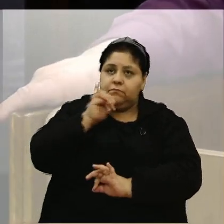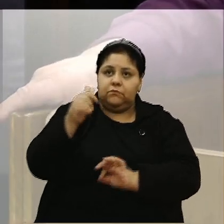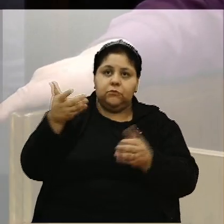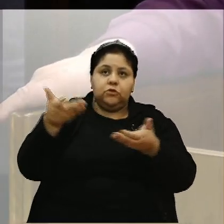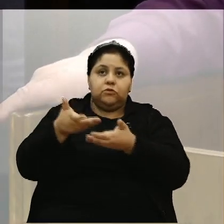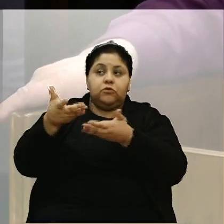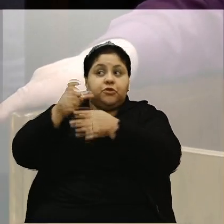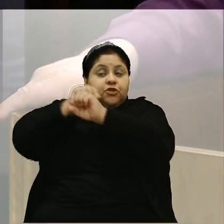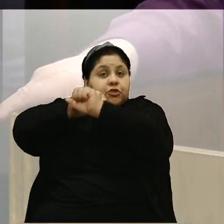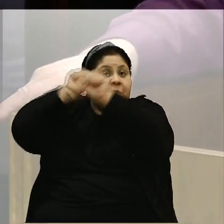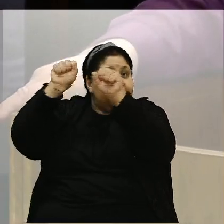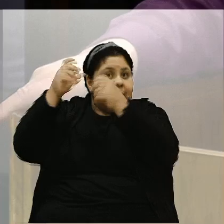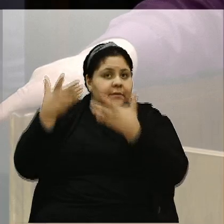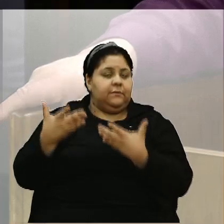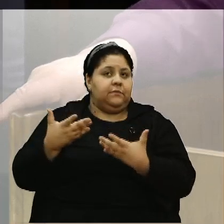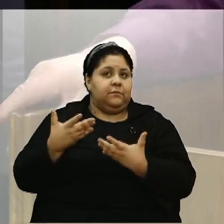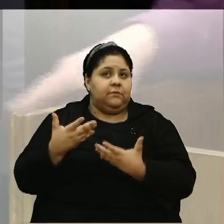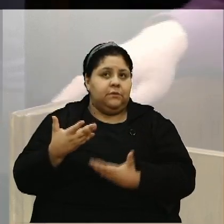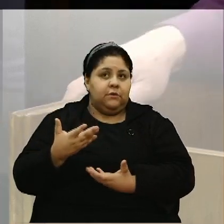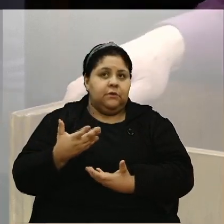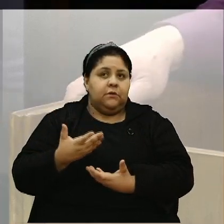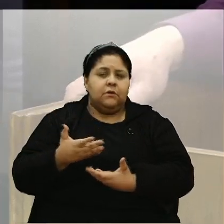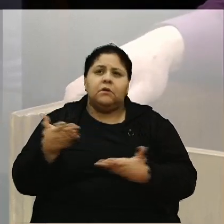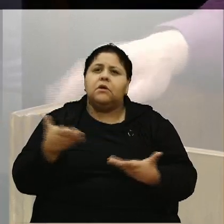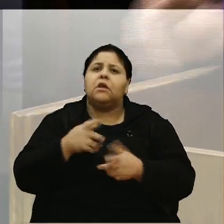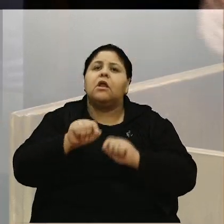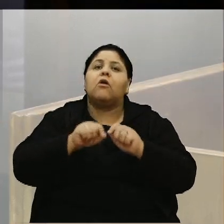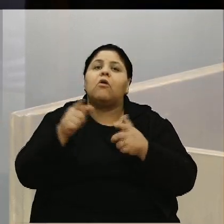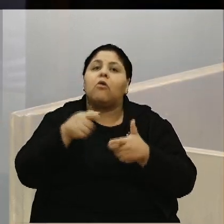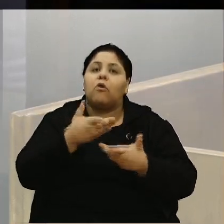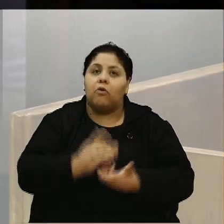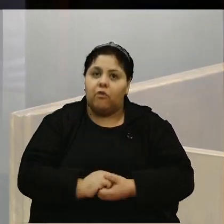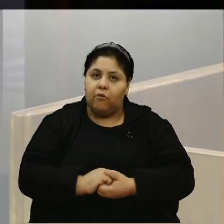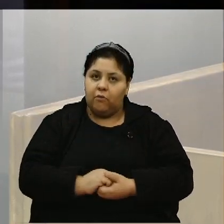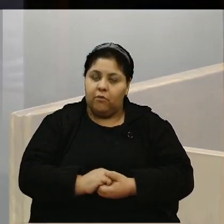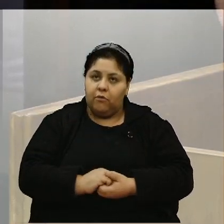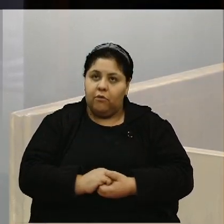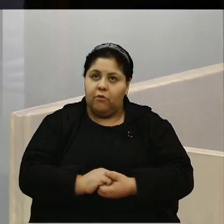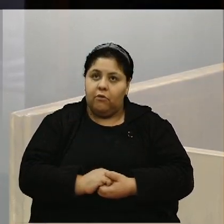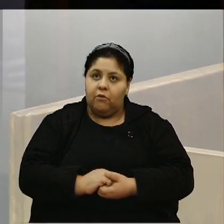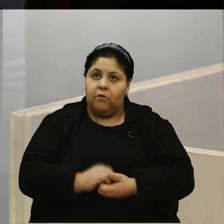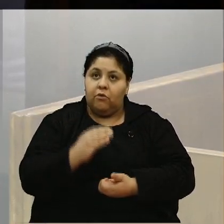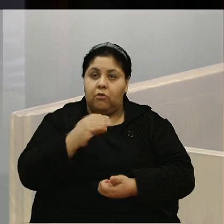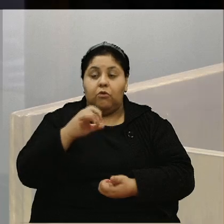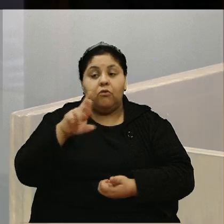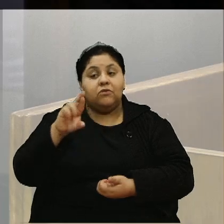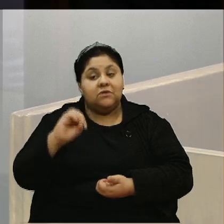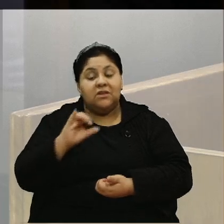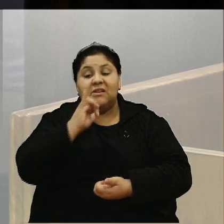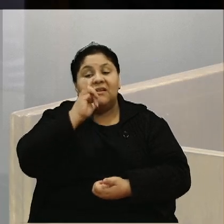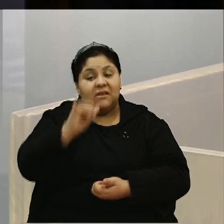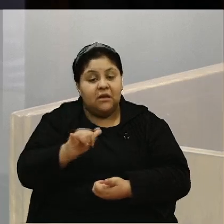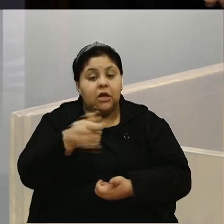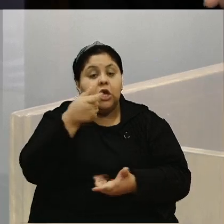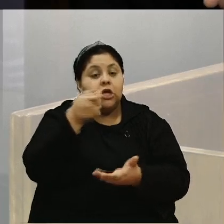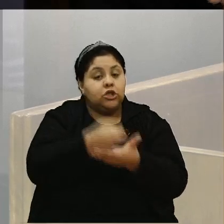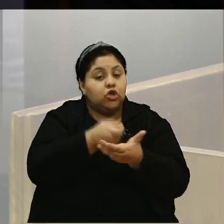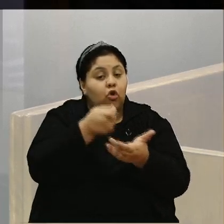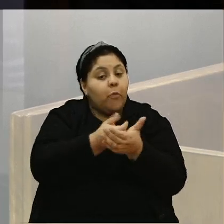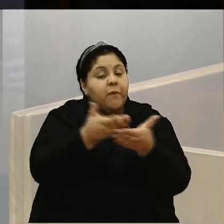vi hoje pela manhã, D'Ambrosio. E agora como é que fica? Aí o Ciro enfatizou e disse que se cobre